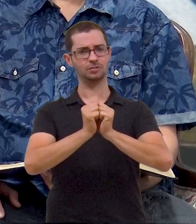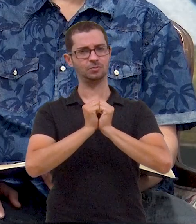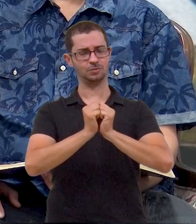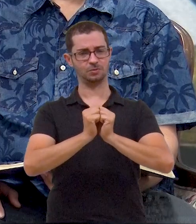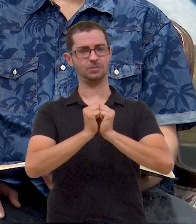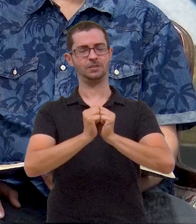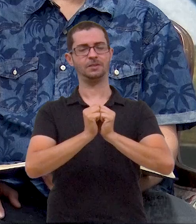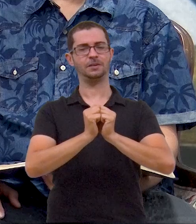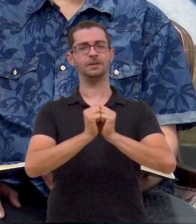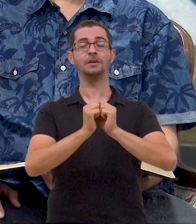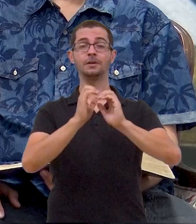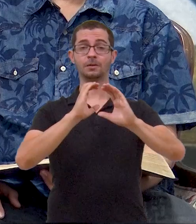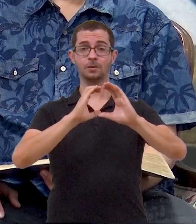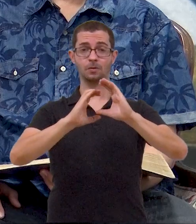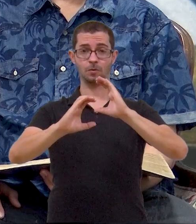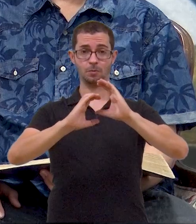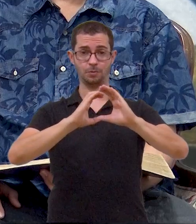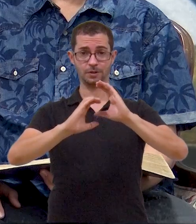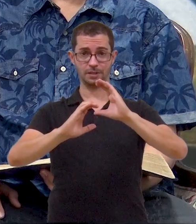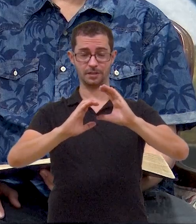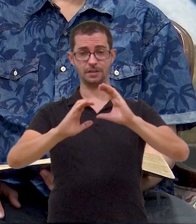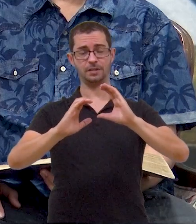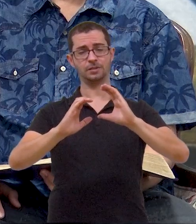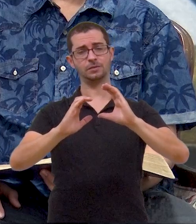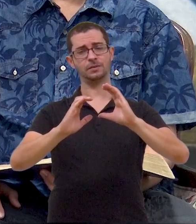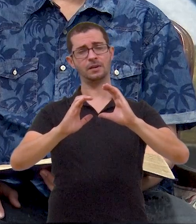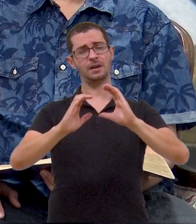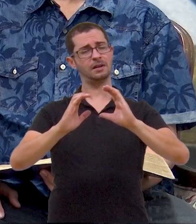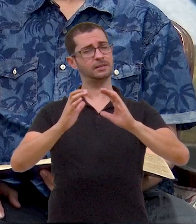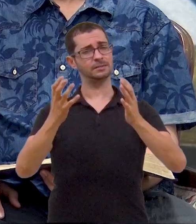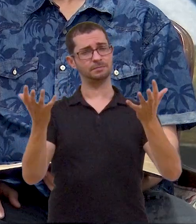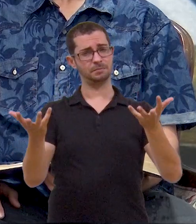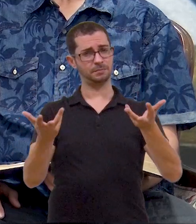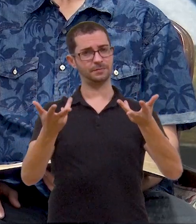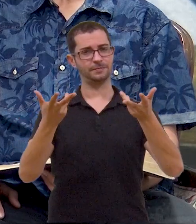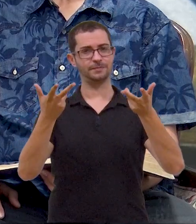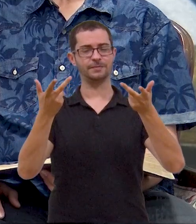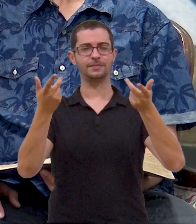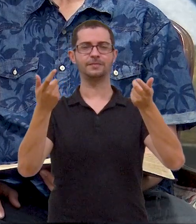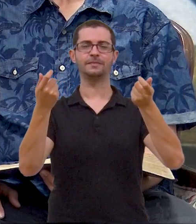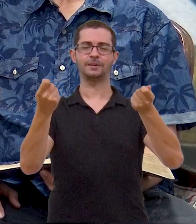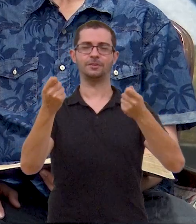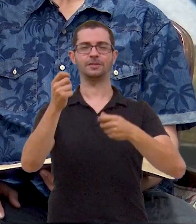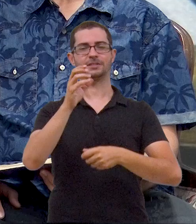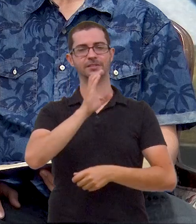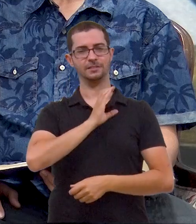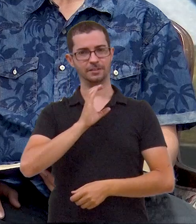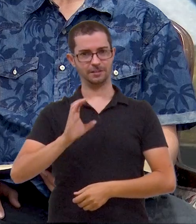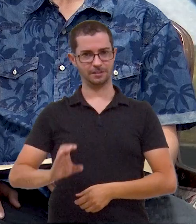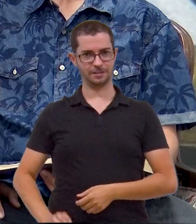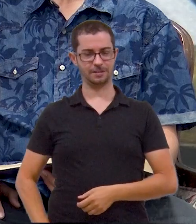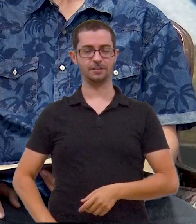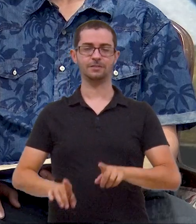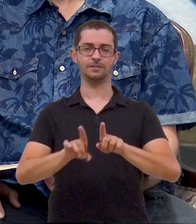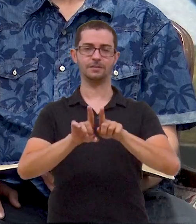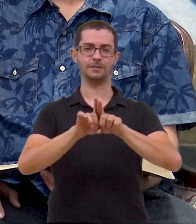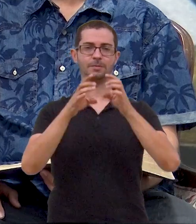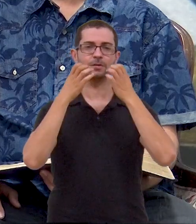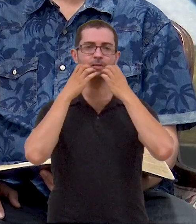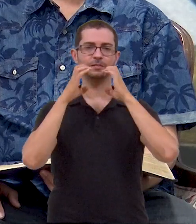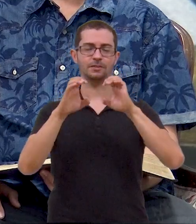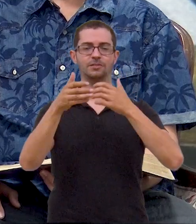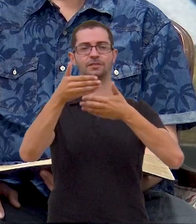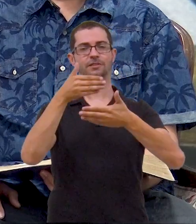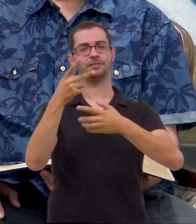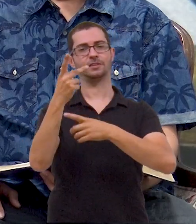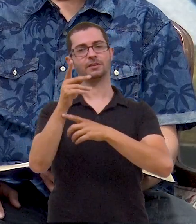comunicando as insondáveis riquezas de Cristo e do Evangelho pela sua